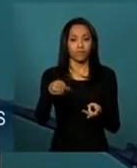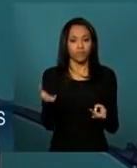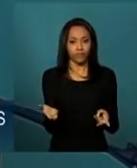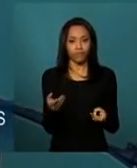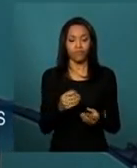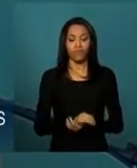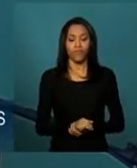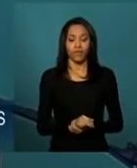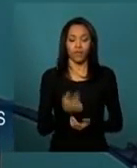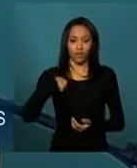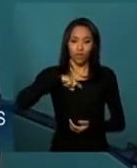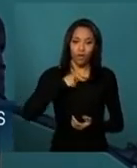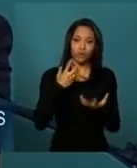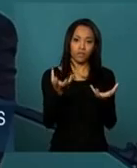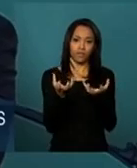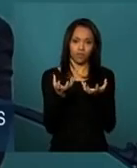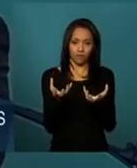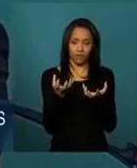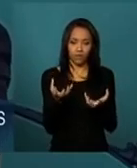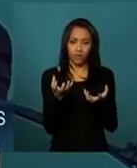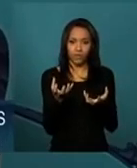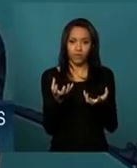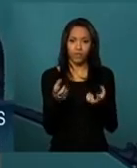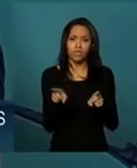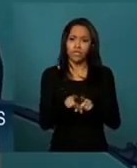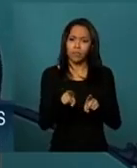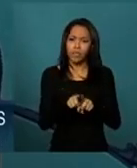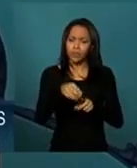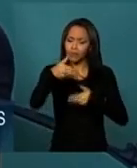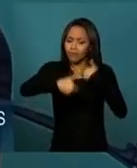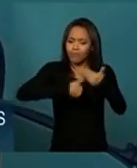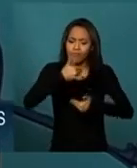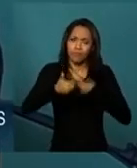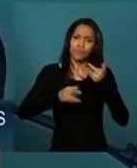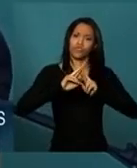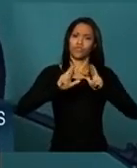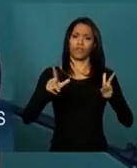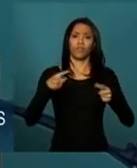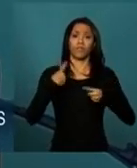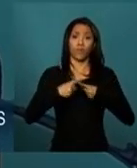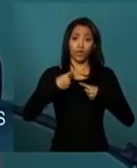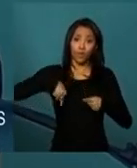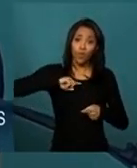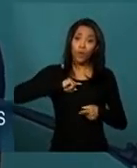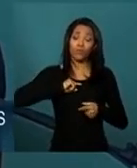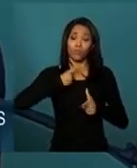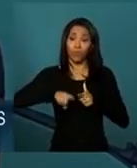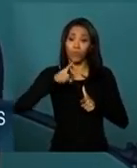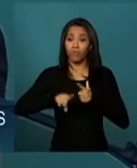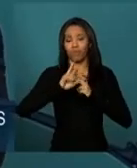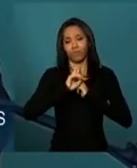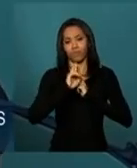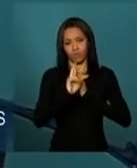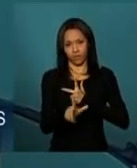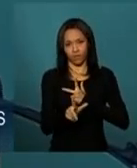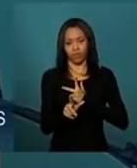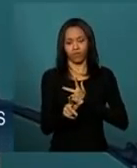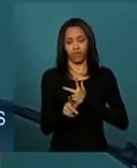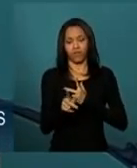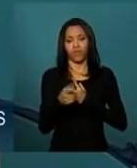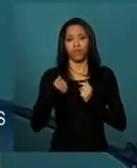Queremos, portanto, um tratamento diferenciado, porque o nosso problema é diferenciado. E as